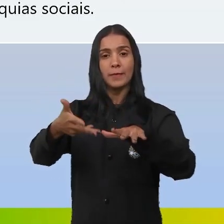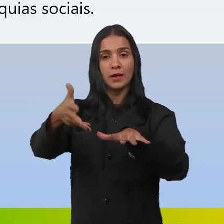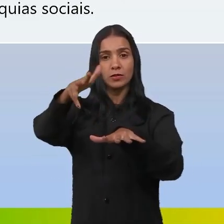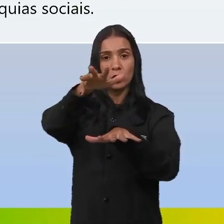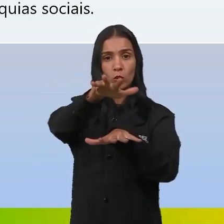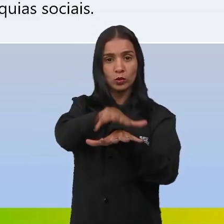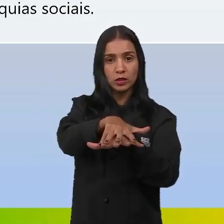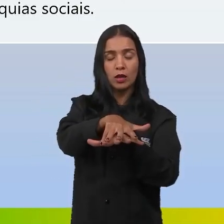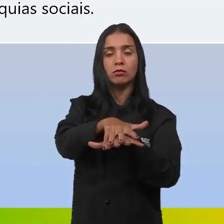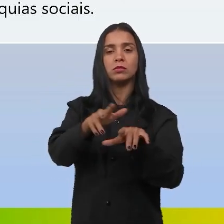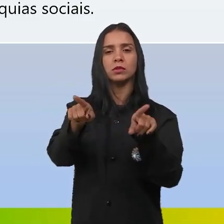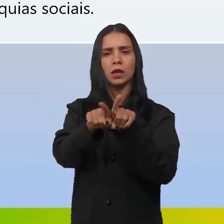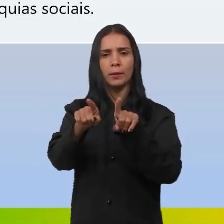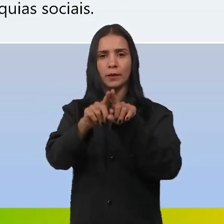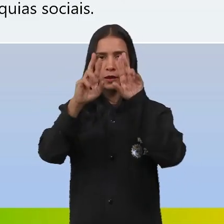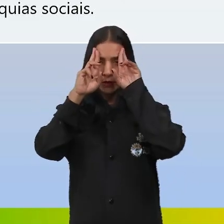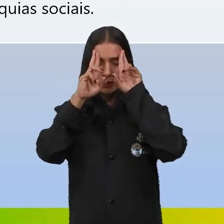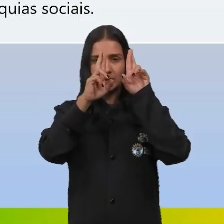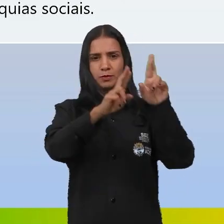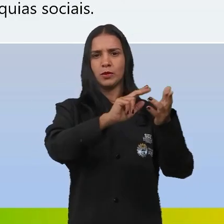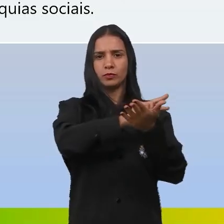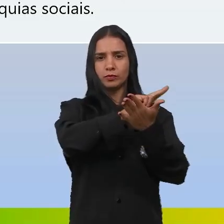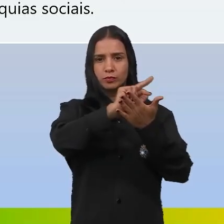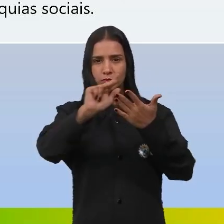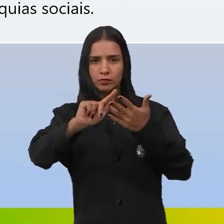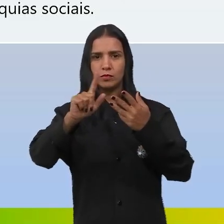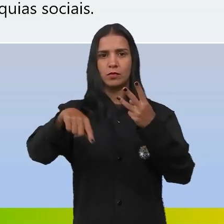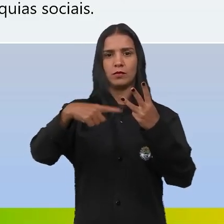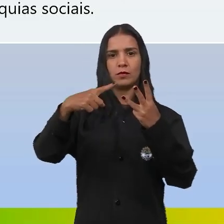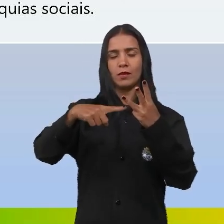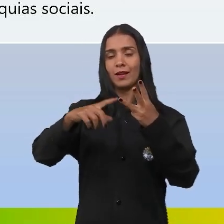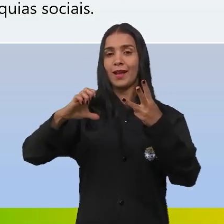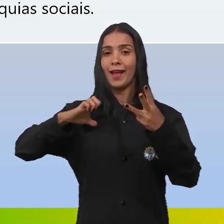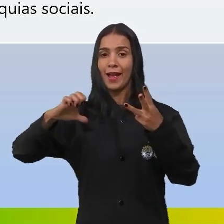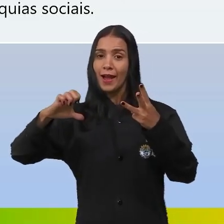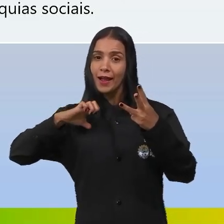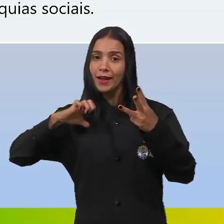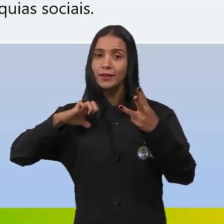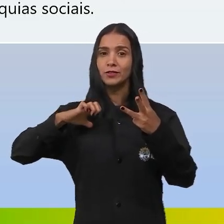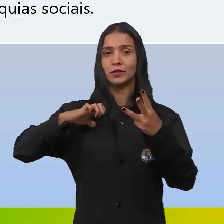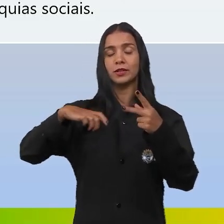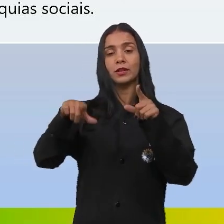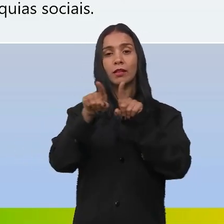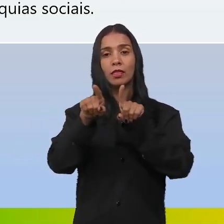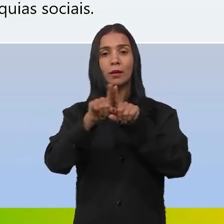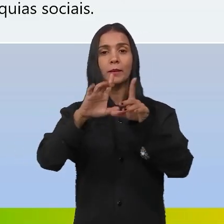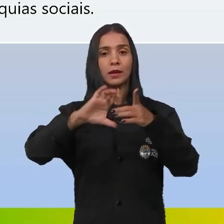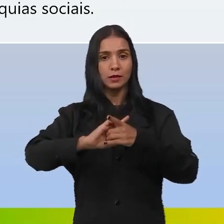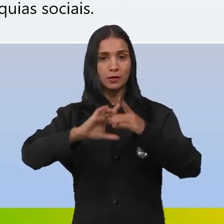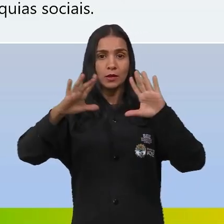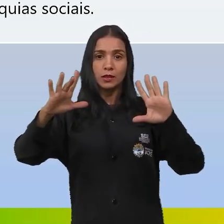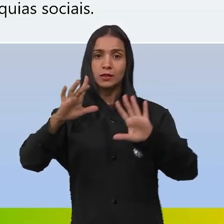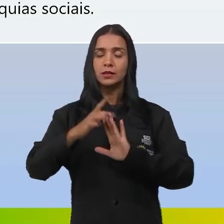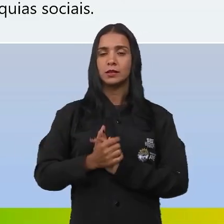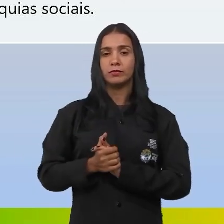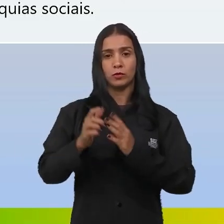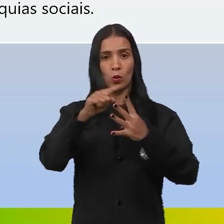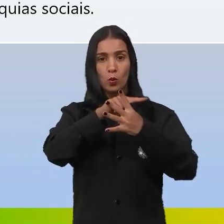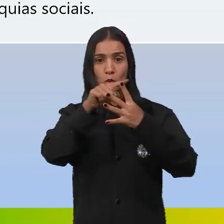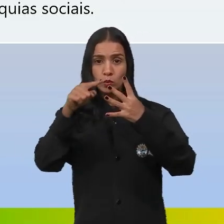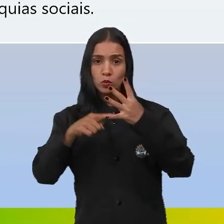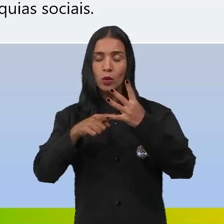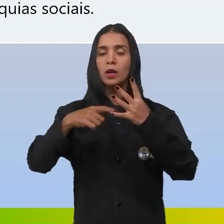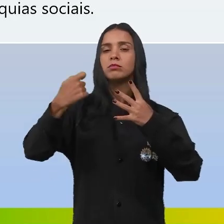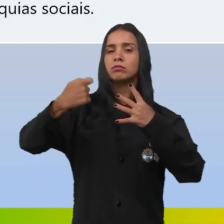respeito à diversidade, a ética cênica e a democracia, tá? Então, esse é um